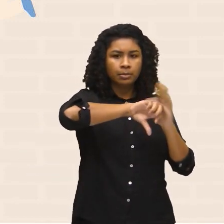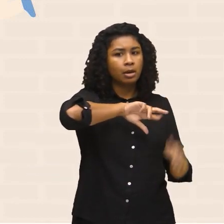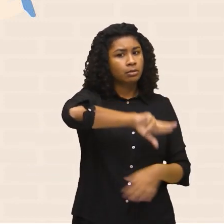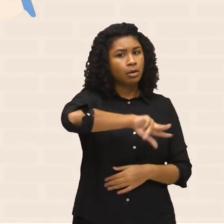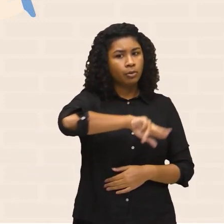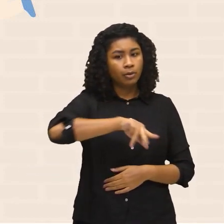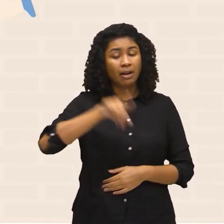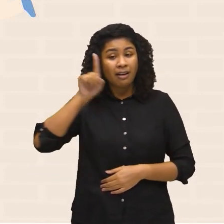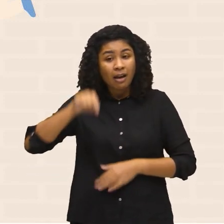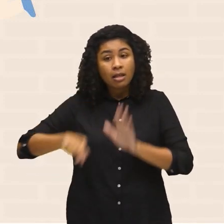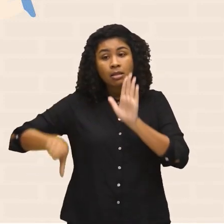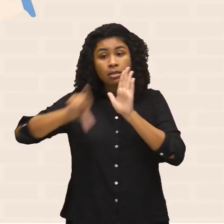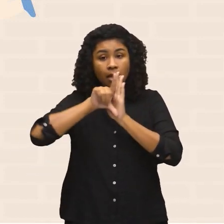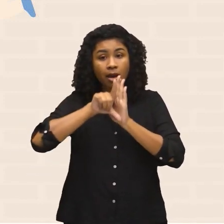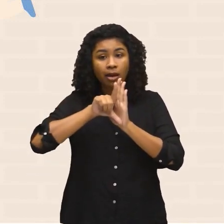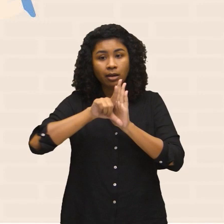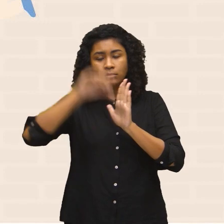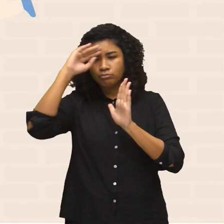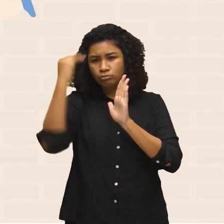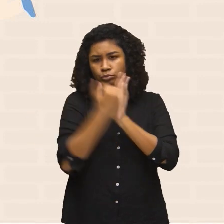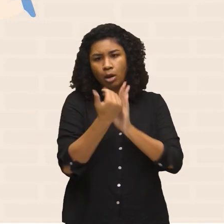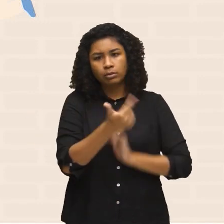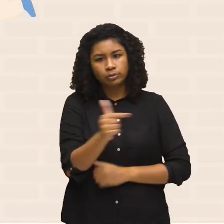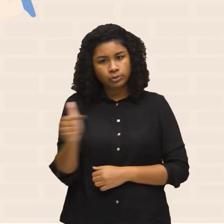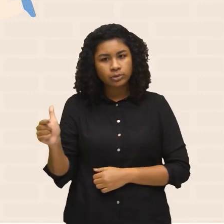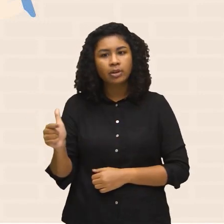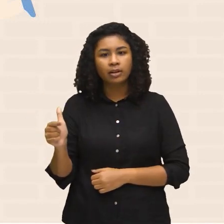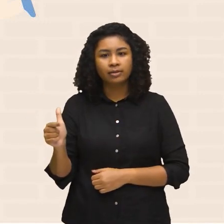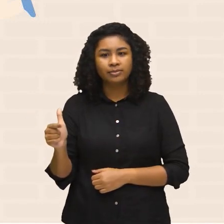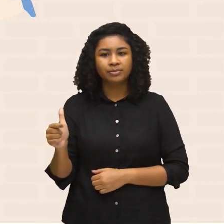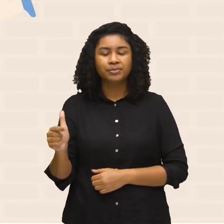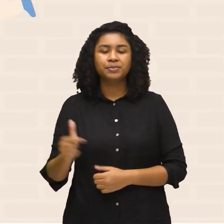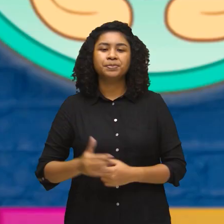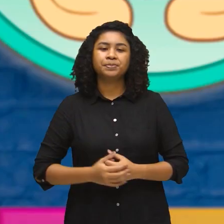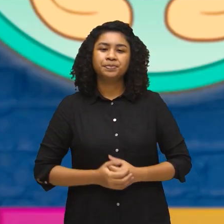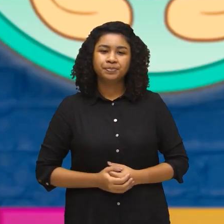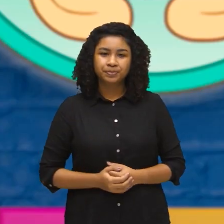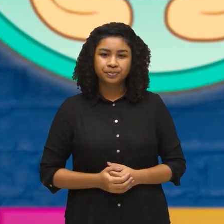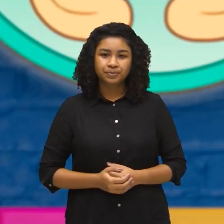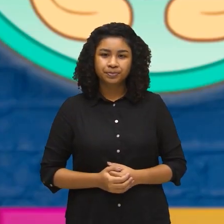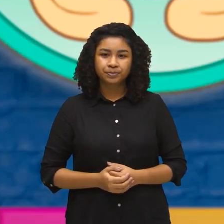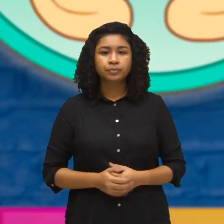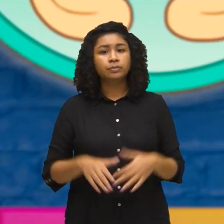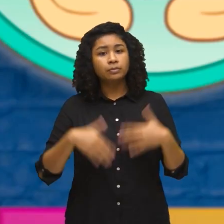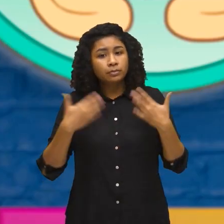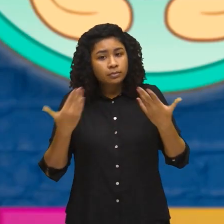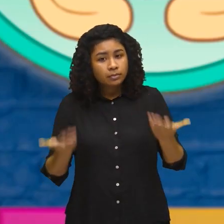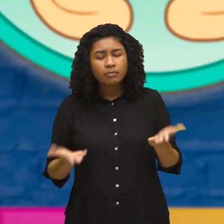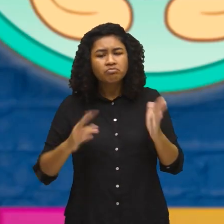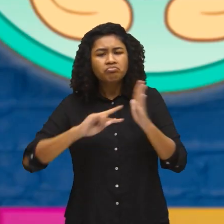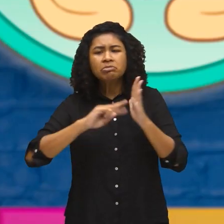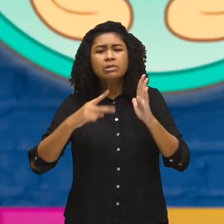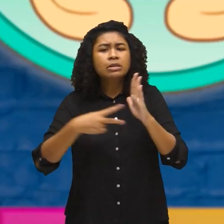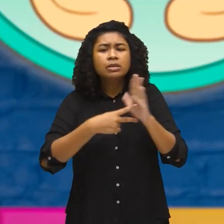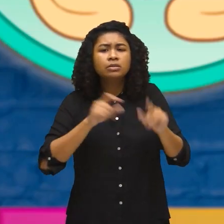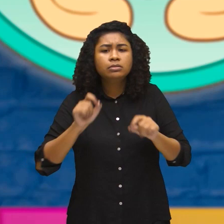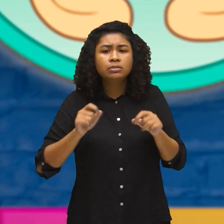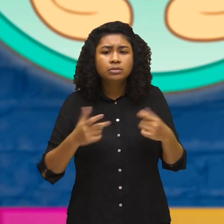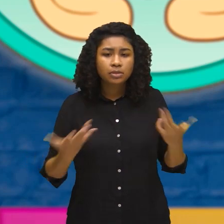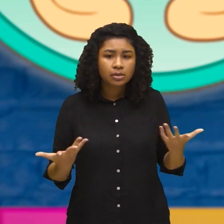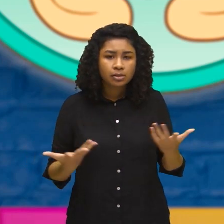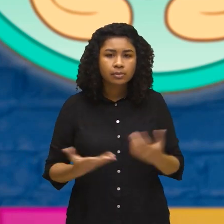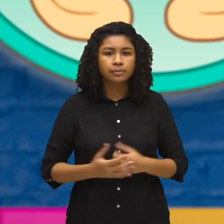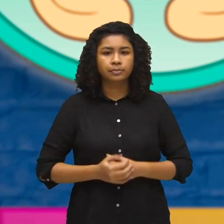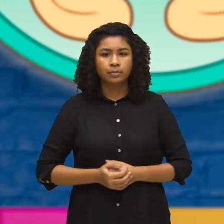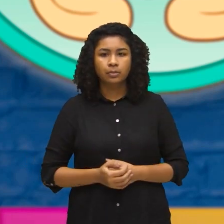são os menores de idade? Menores de 18 anos. Então, isso significa que não pode